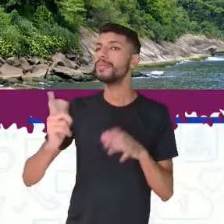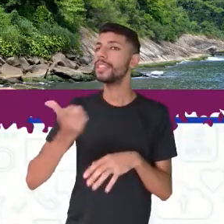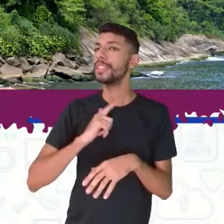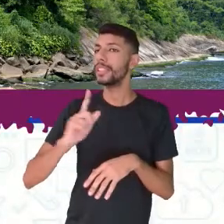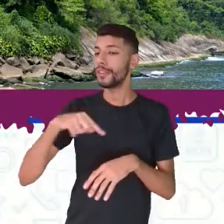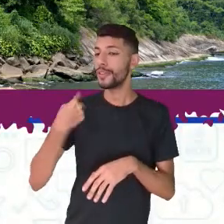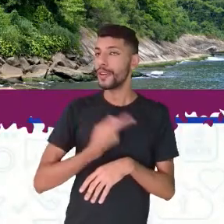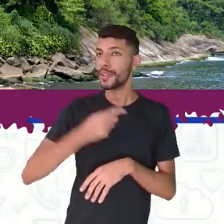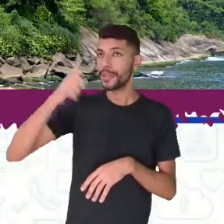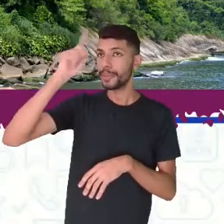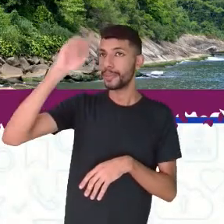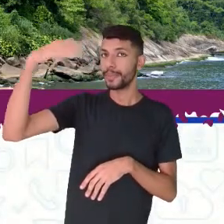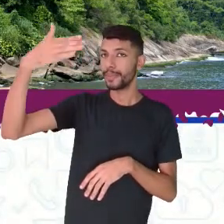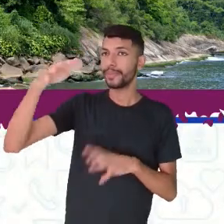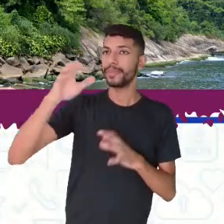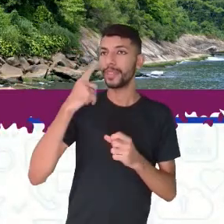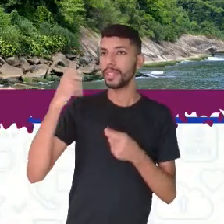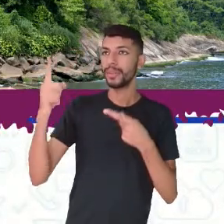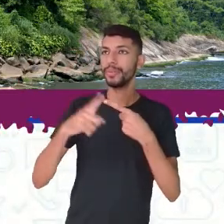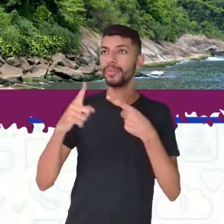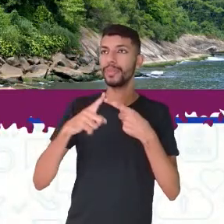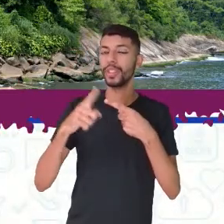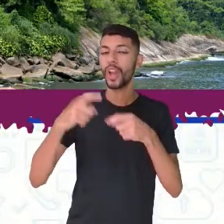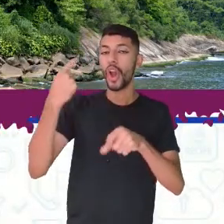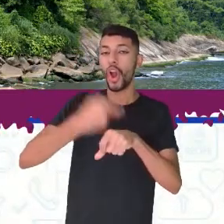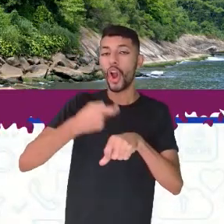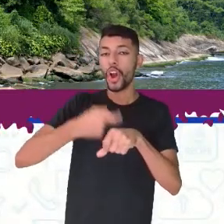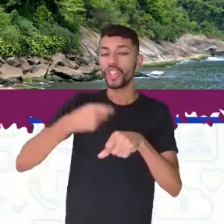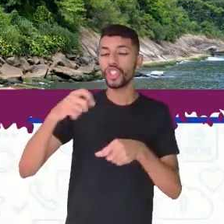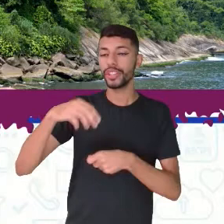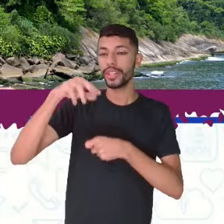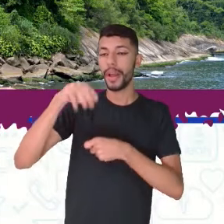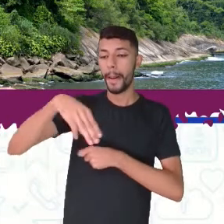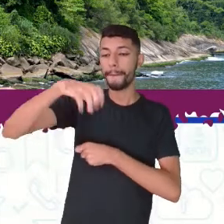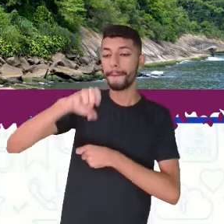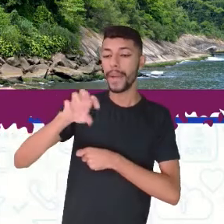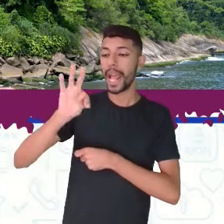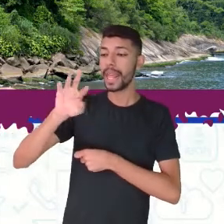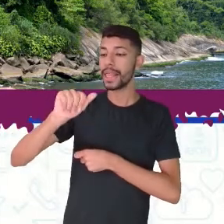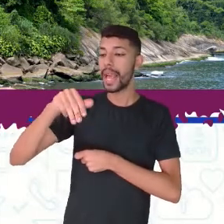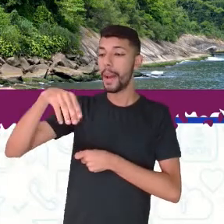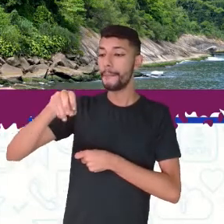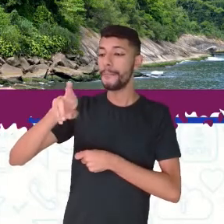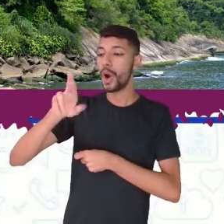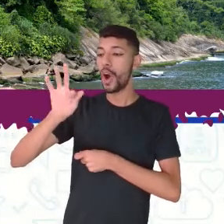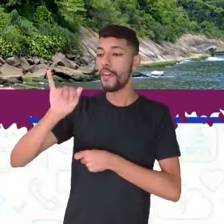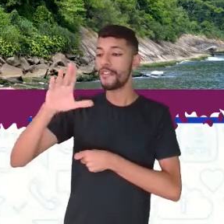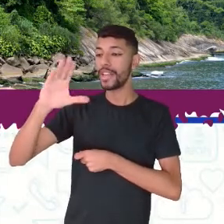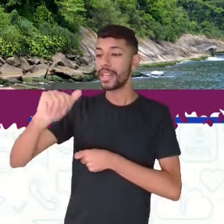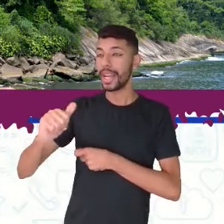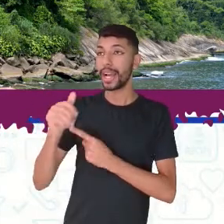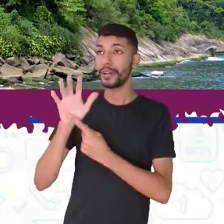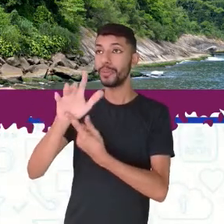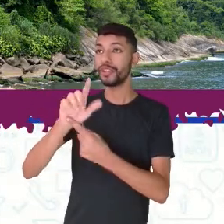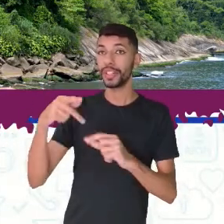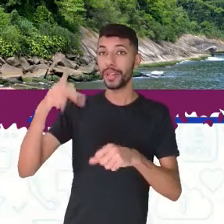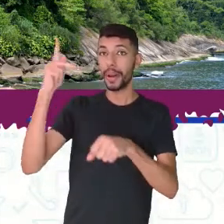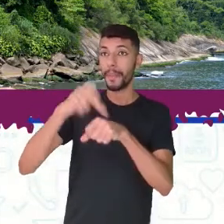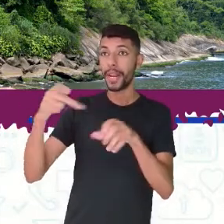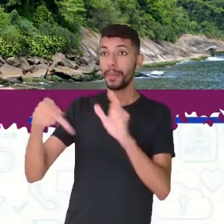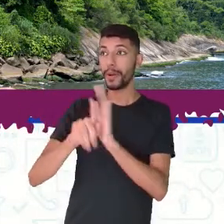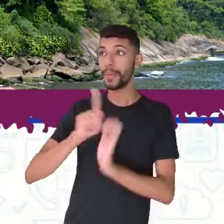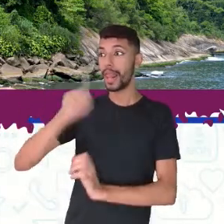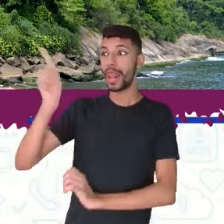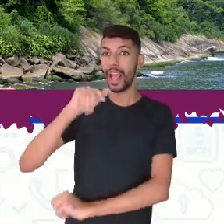dia a dia. A rocha metamórfica, que aí eu estou trazendo, né, um ponto turístico do Rio de Janeiro, e aí eu vou dizer a vocês, dê